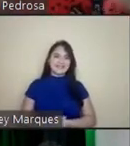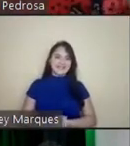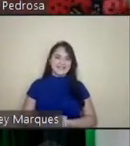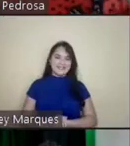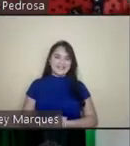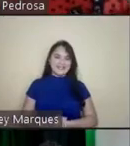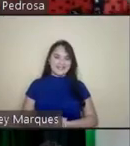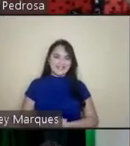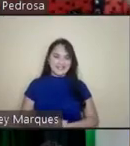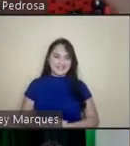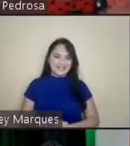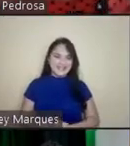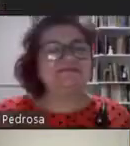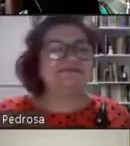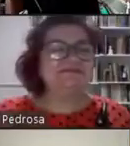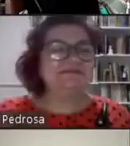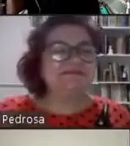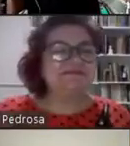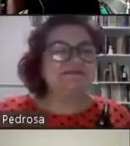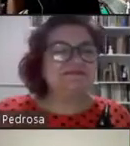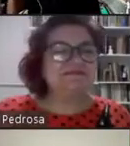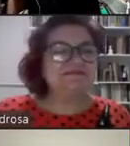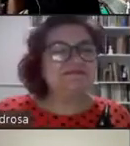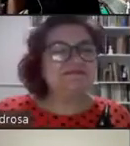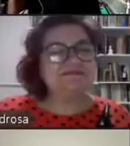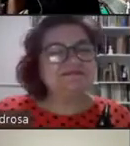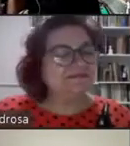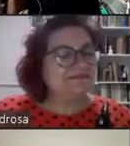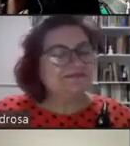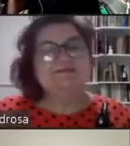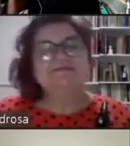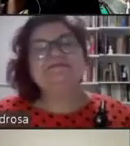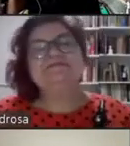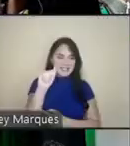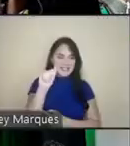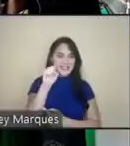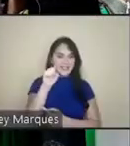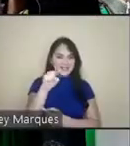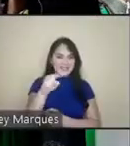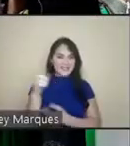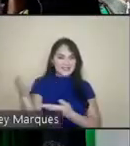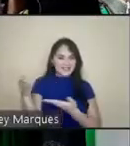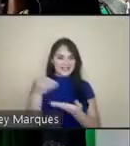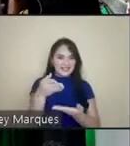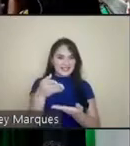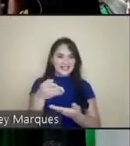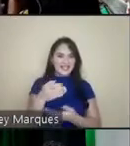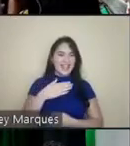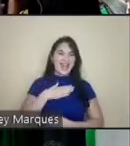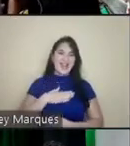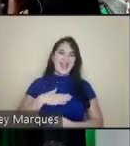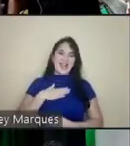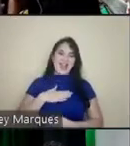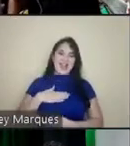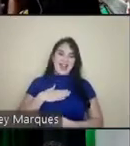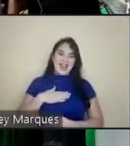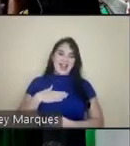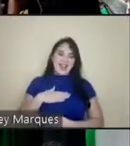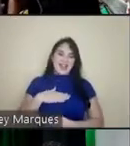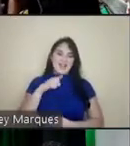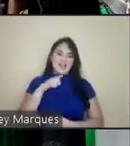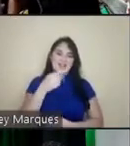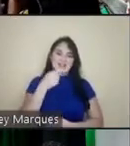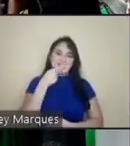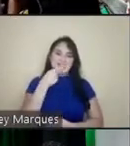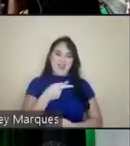Grato. Muito bem. Cida, sua vez, vem para cá. Eu gosto tudo, tanto quando tu diz vem para